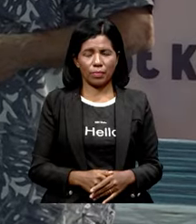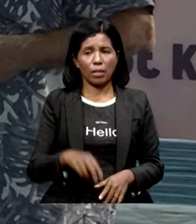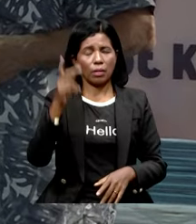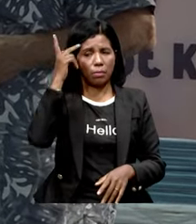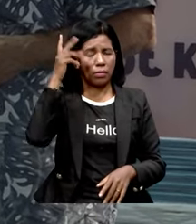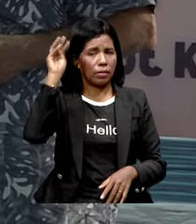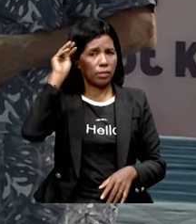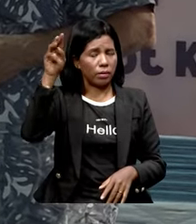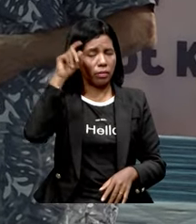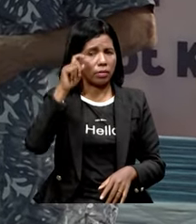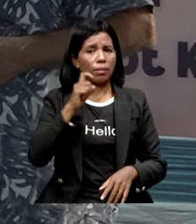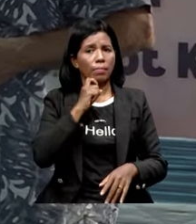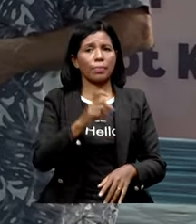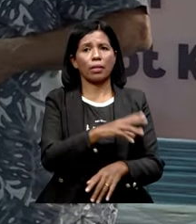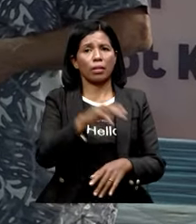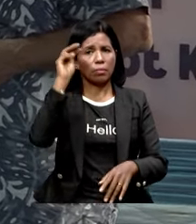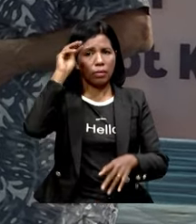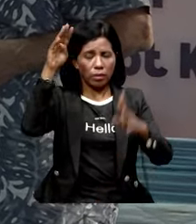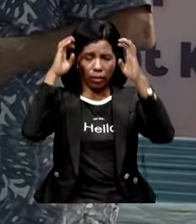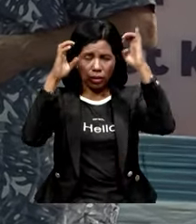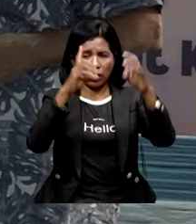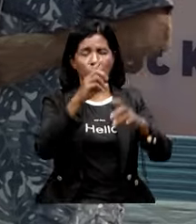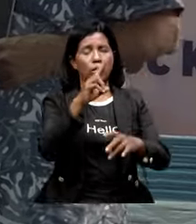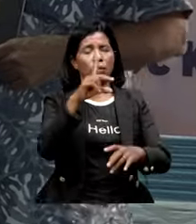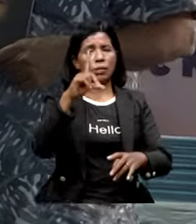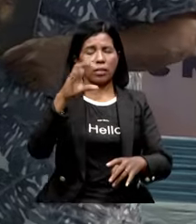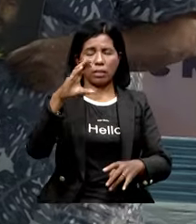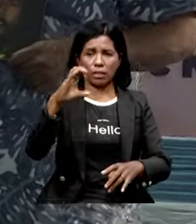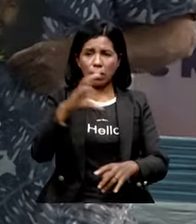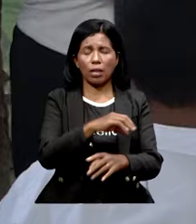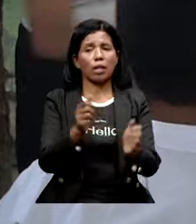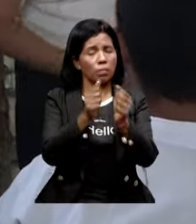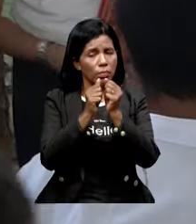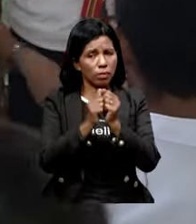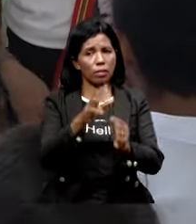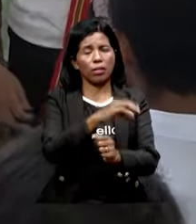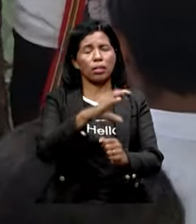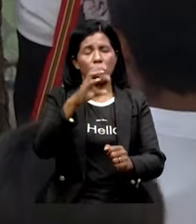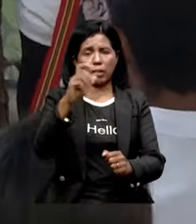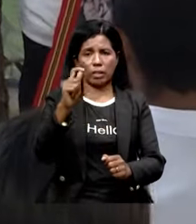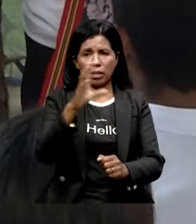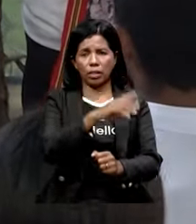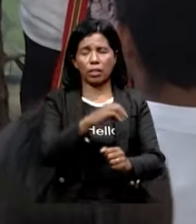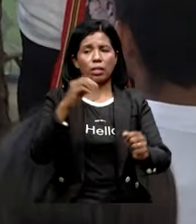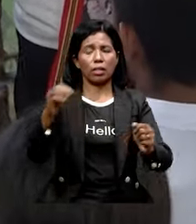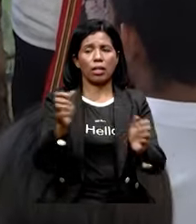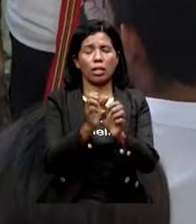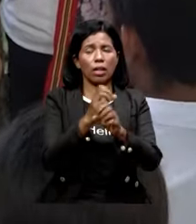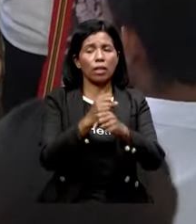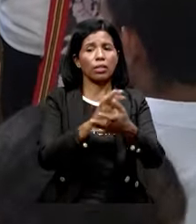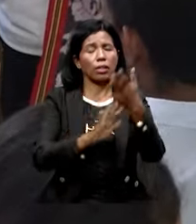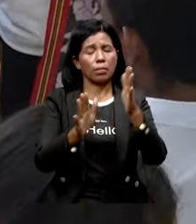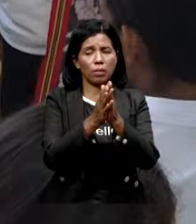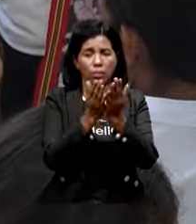Primeiro-ministro Carlos Senana Guzmão, ministro da Educação Dulce, de Jesus Soares, amuto com Cristo de Sol Guzmão, ao lançamento do livro saudoso Nino